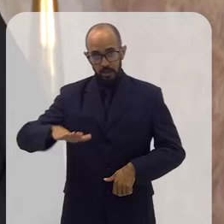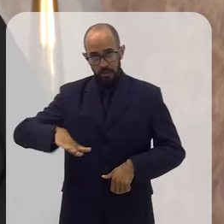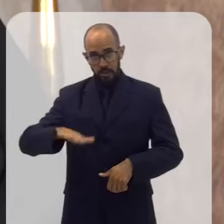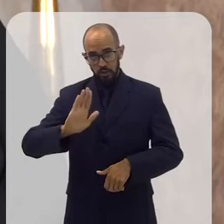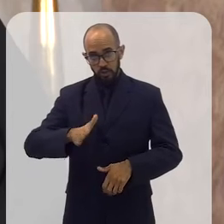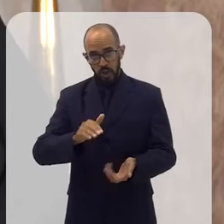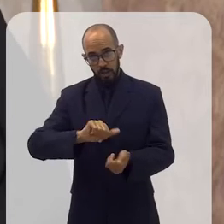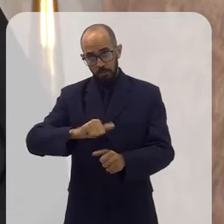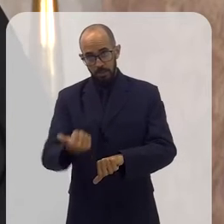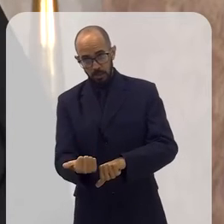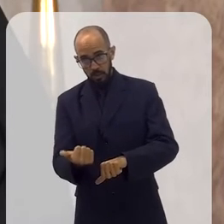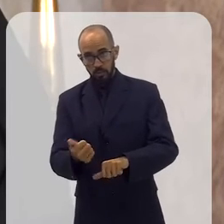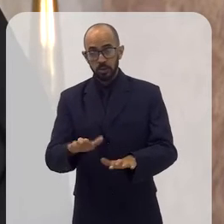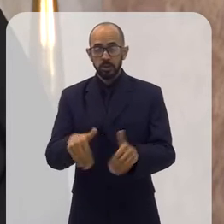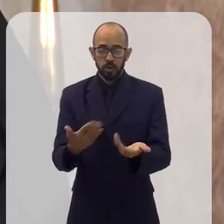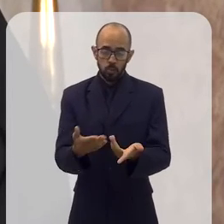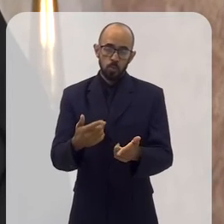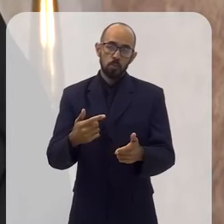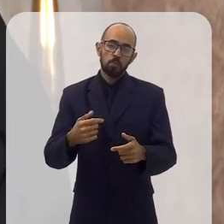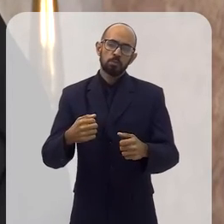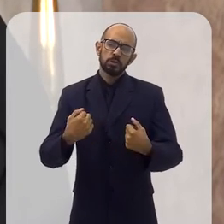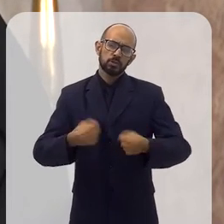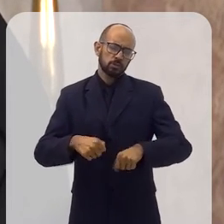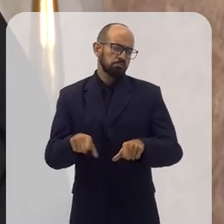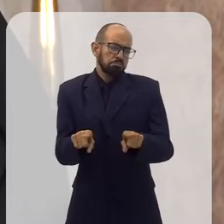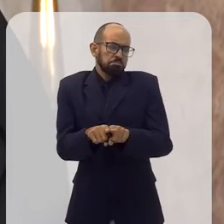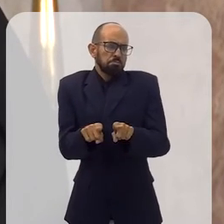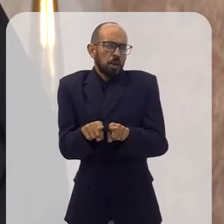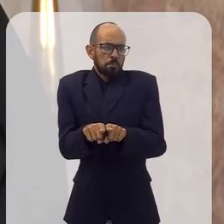está batizada, por que não